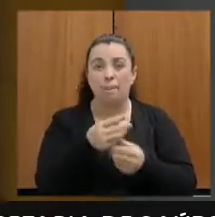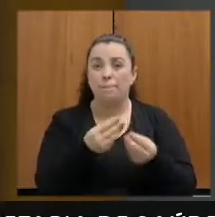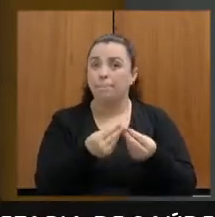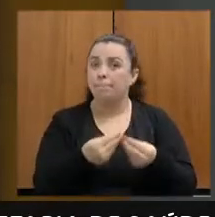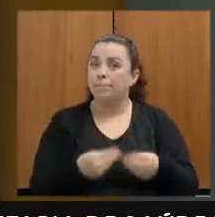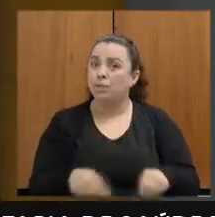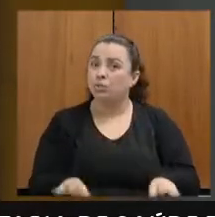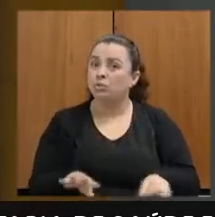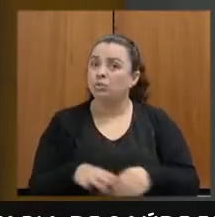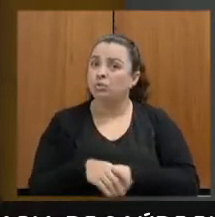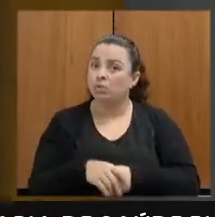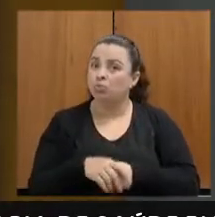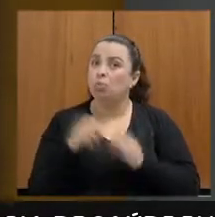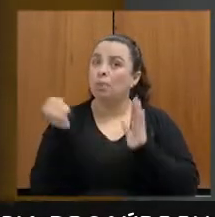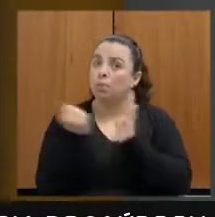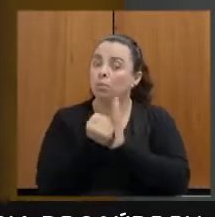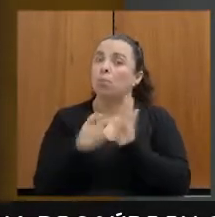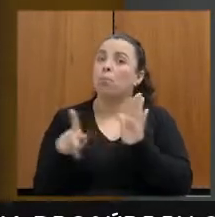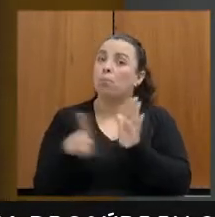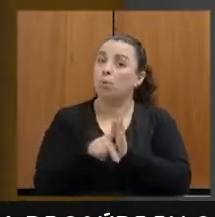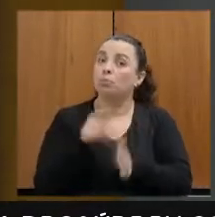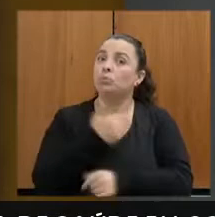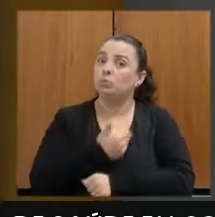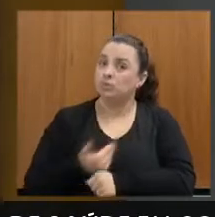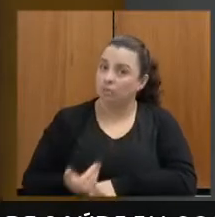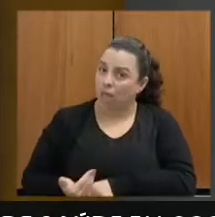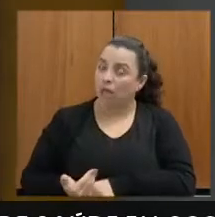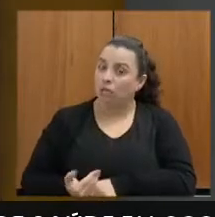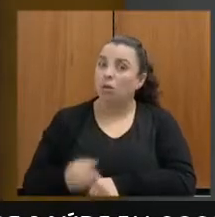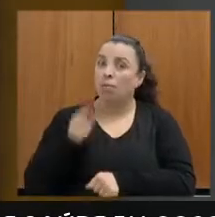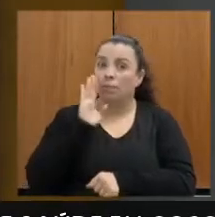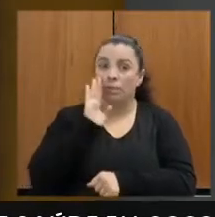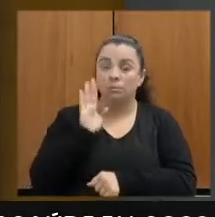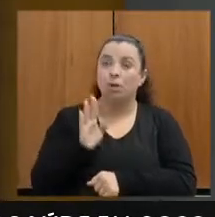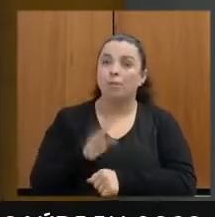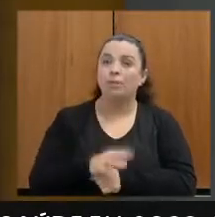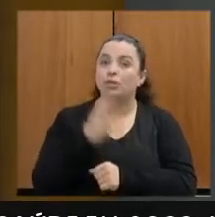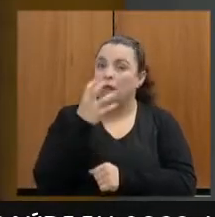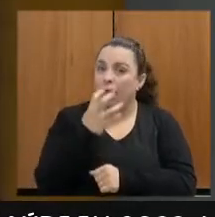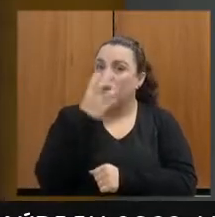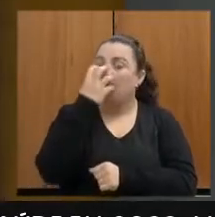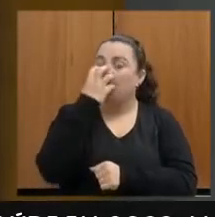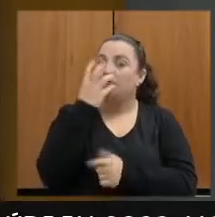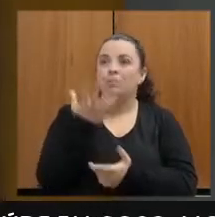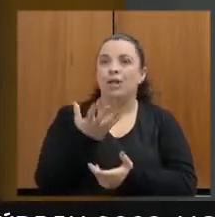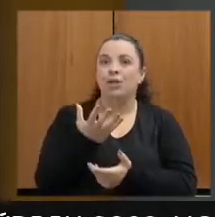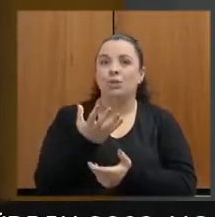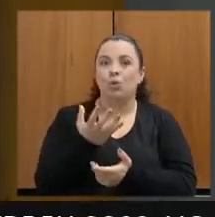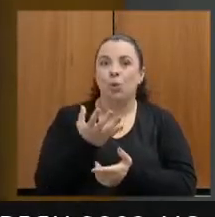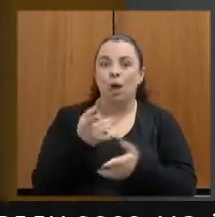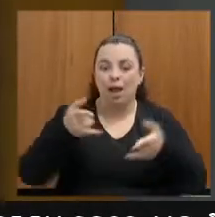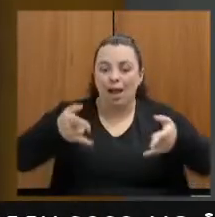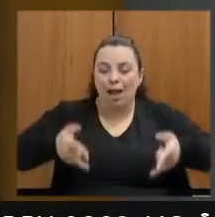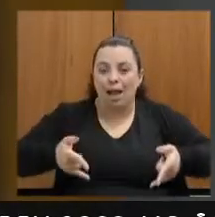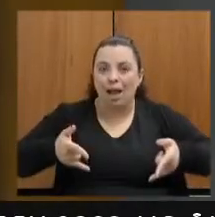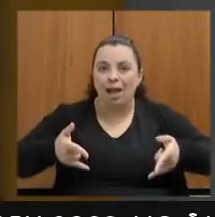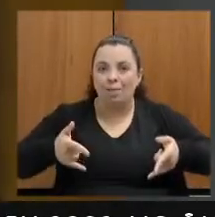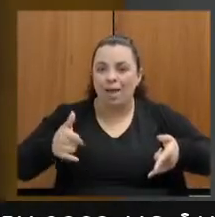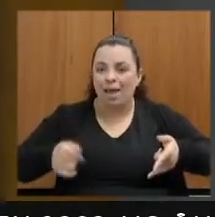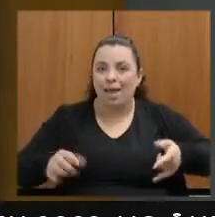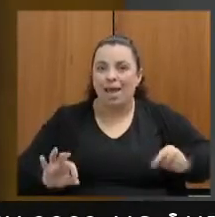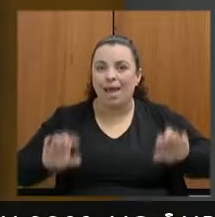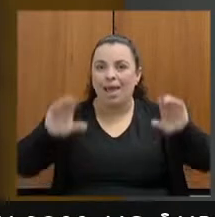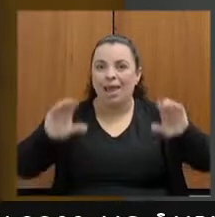a patrimônio do nosso Estado inclusive respiradores camas elétricas novas e